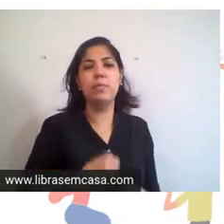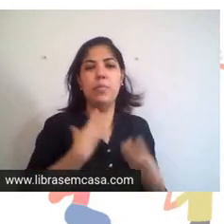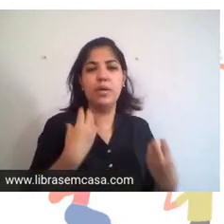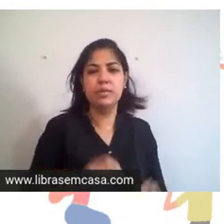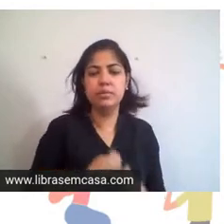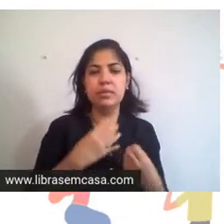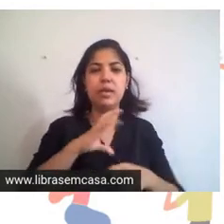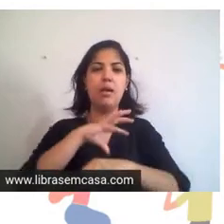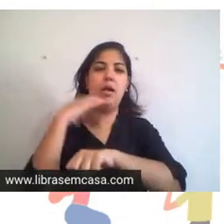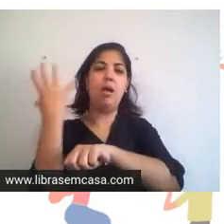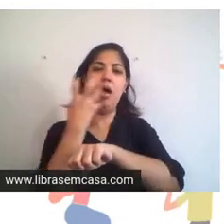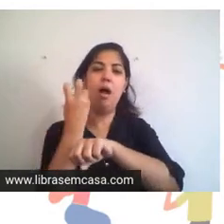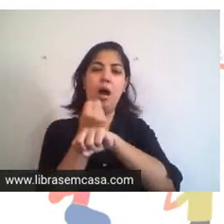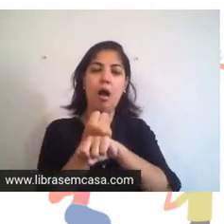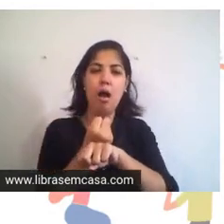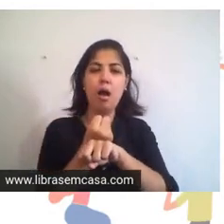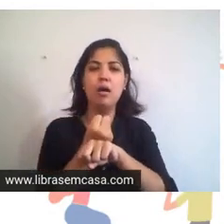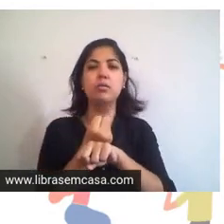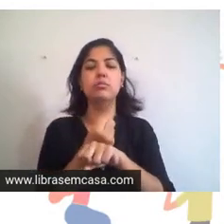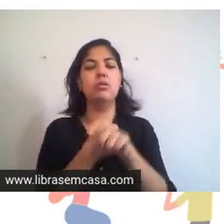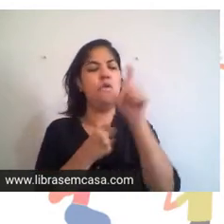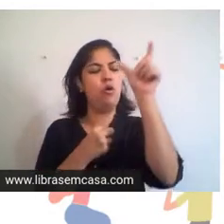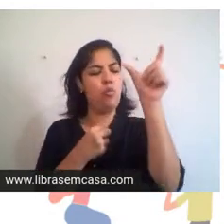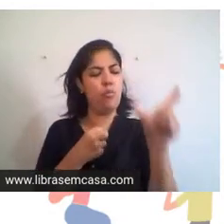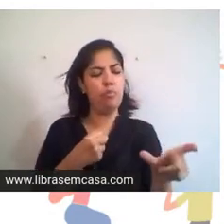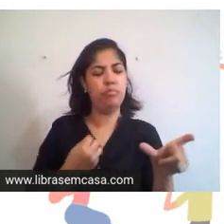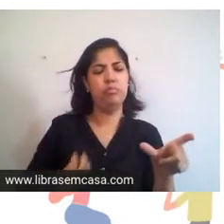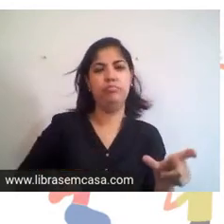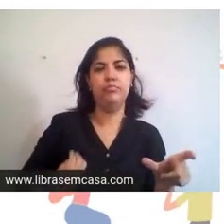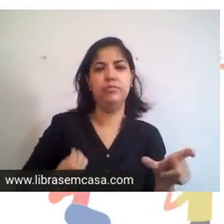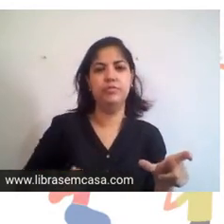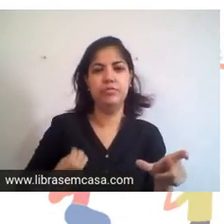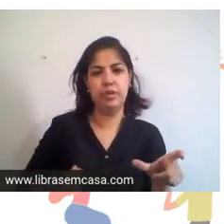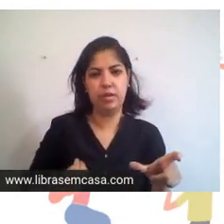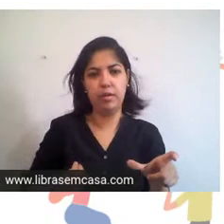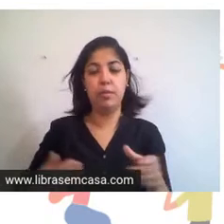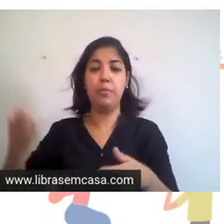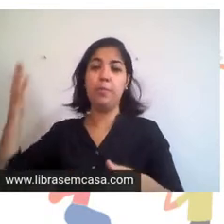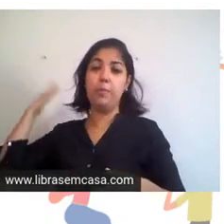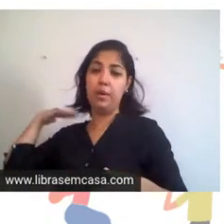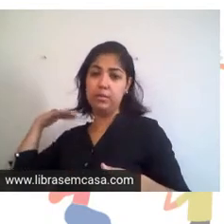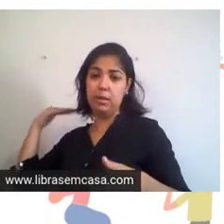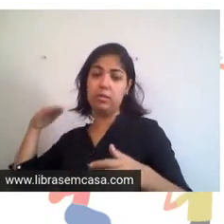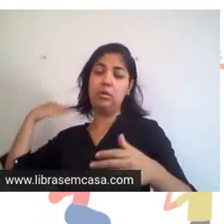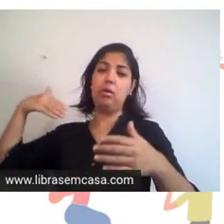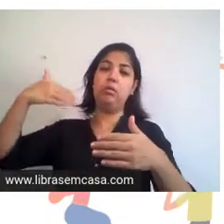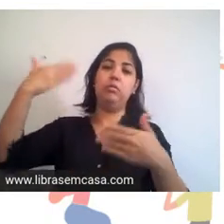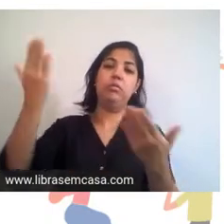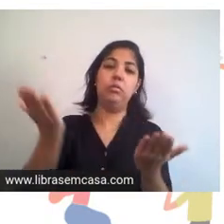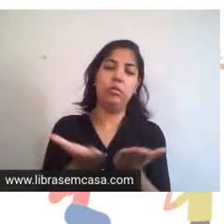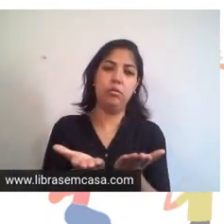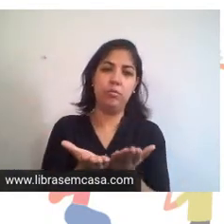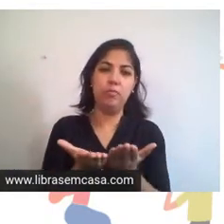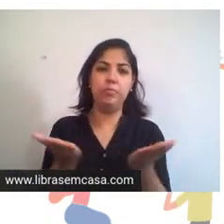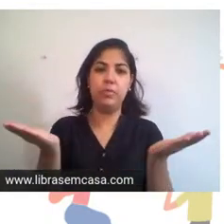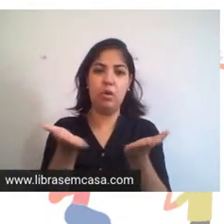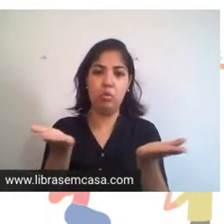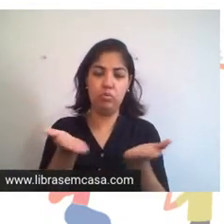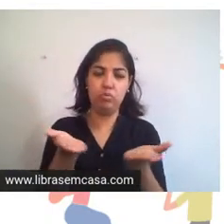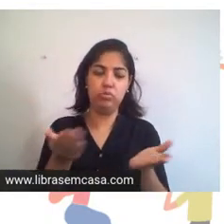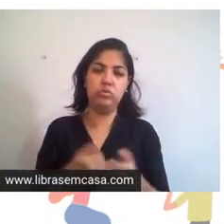seu modo de ser e de viver, no passado e no presente. Que país, que mundo nós